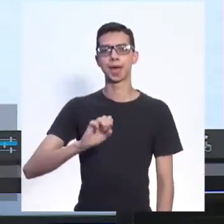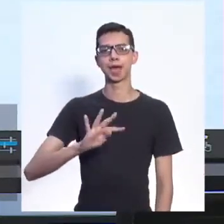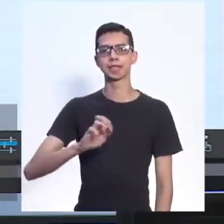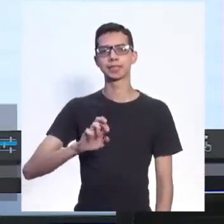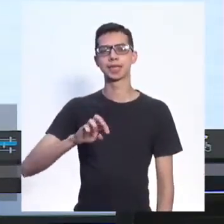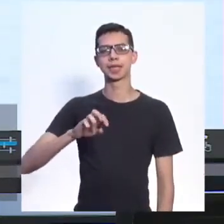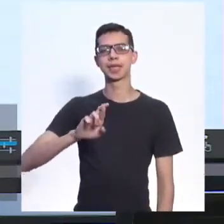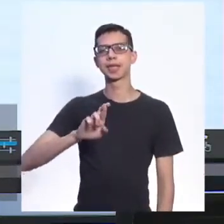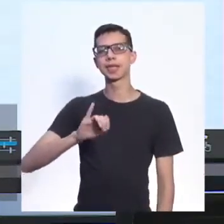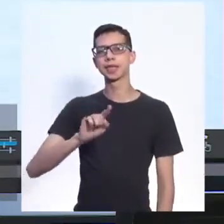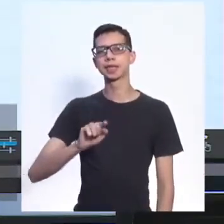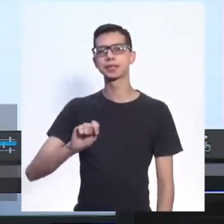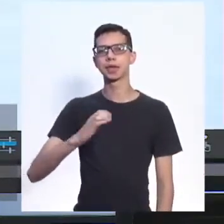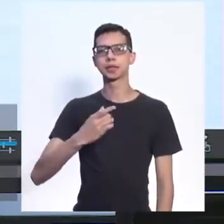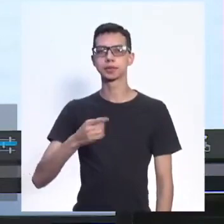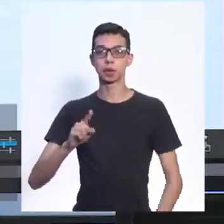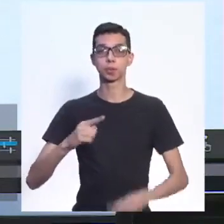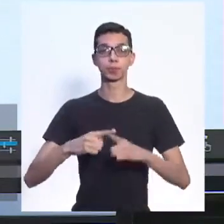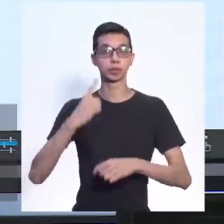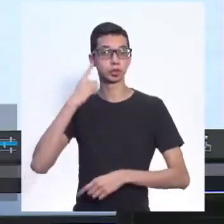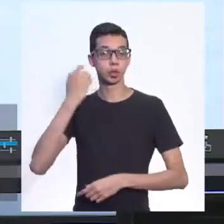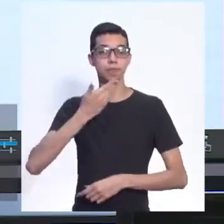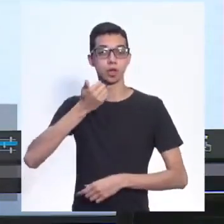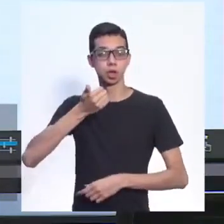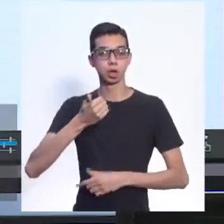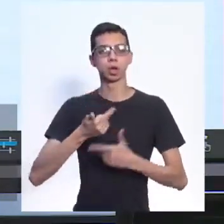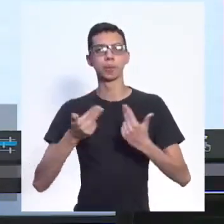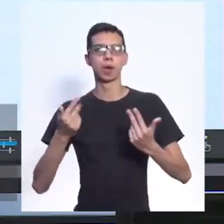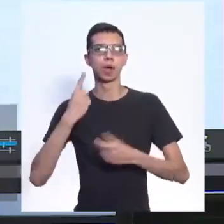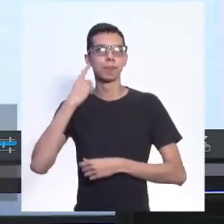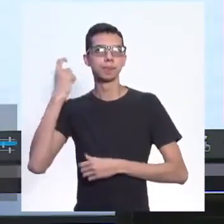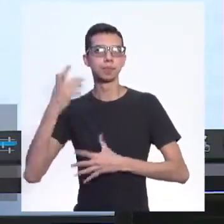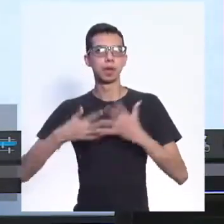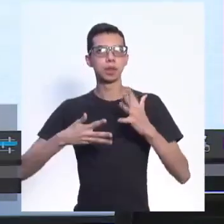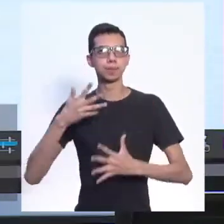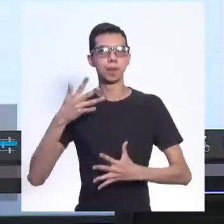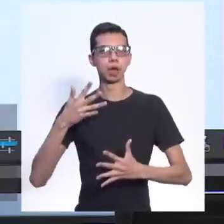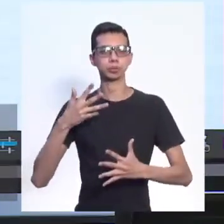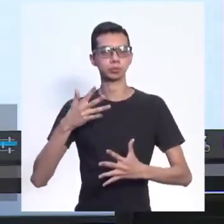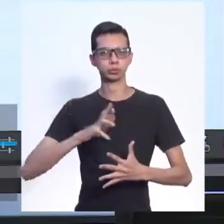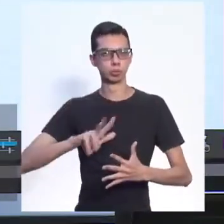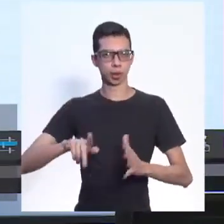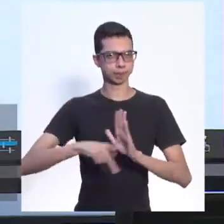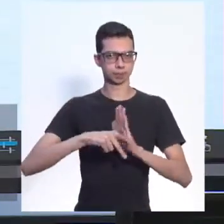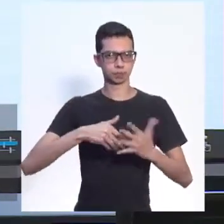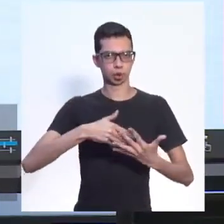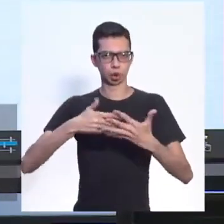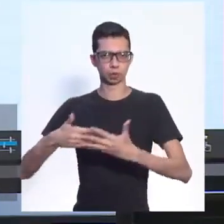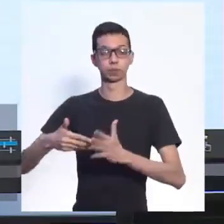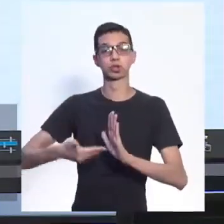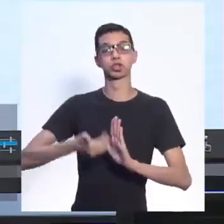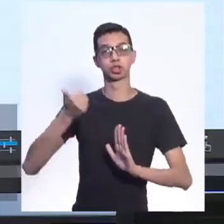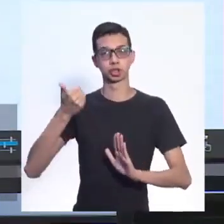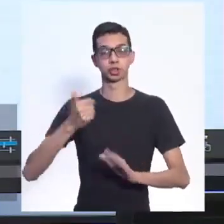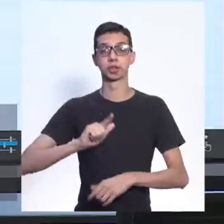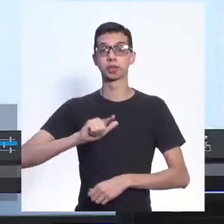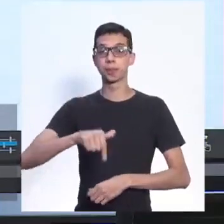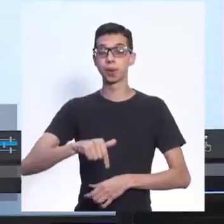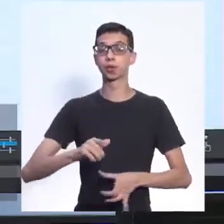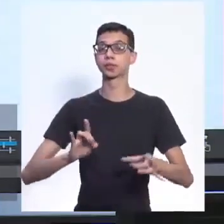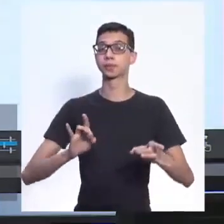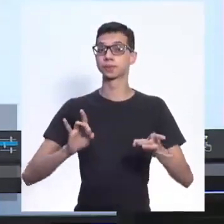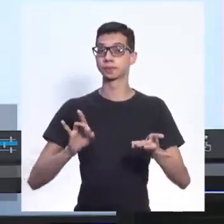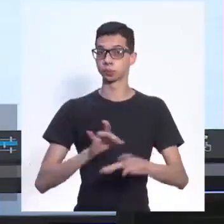dessa captação de som, tirando aí ruídos, chiados, qualquer coisa que possa atrapalhar. Tá certo? E depois que ele faz essa